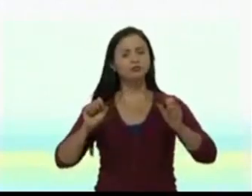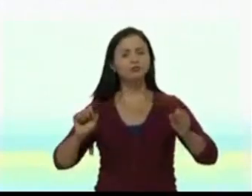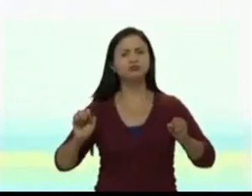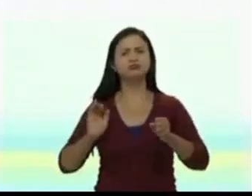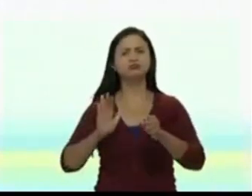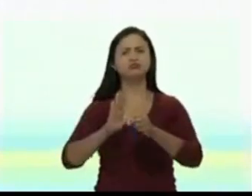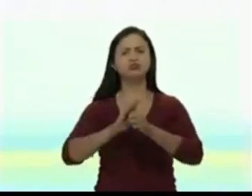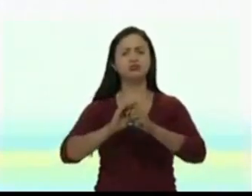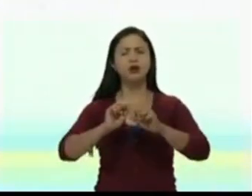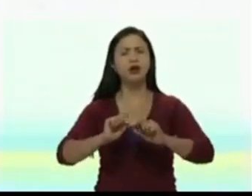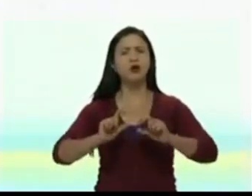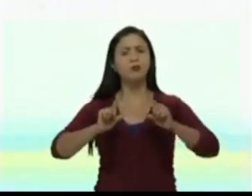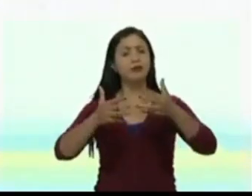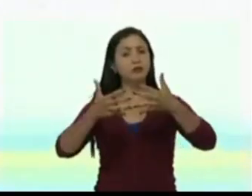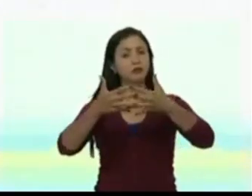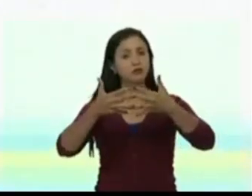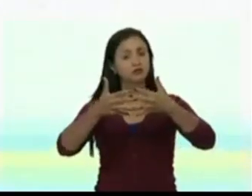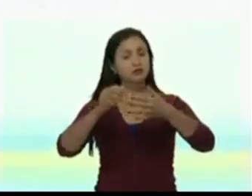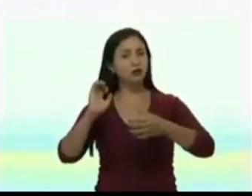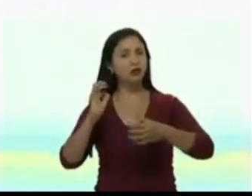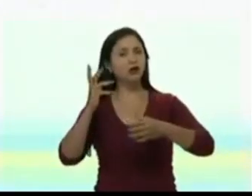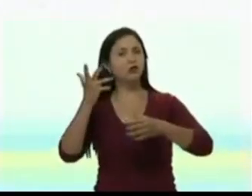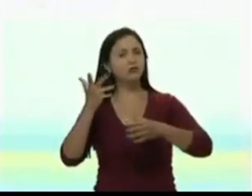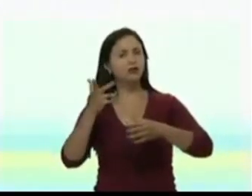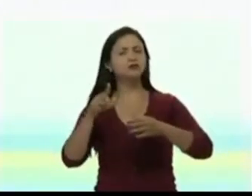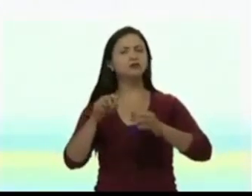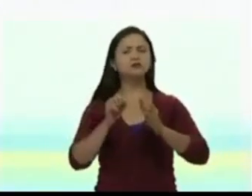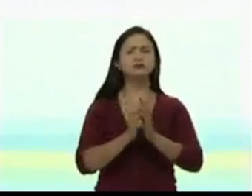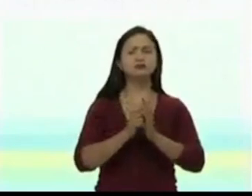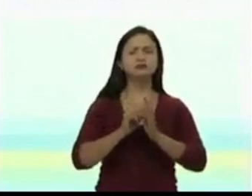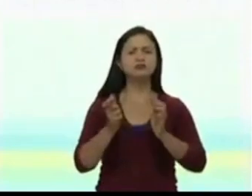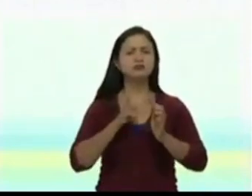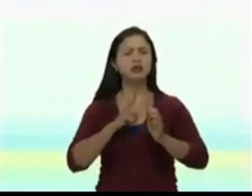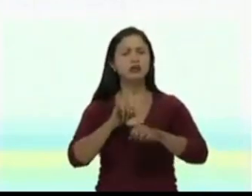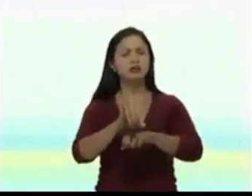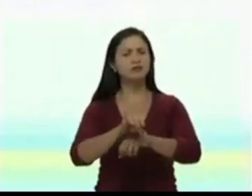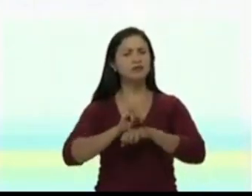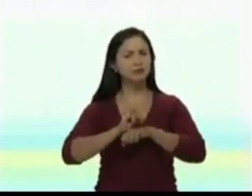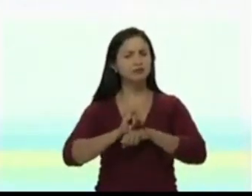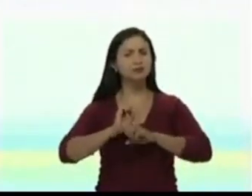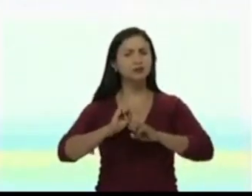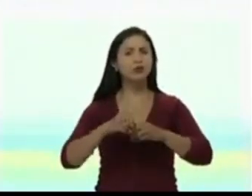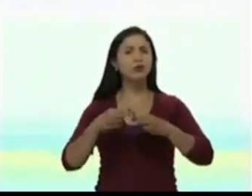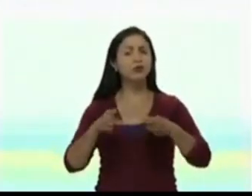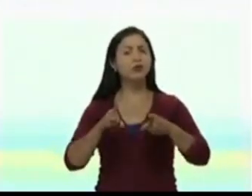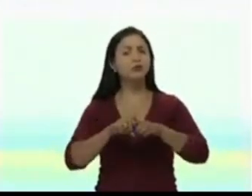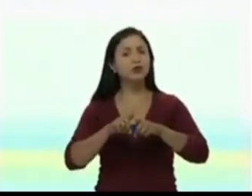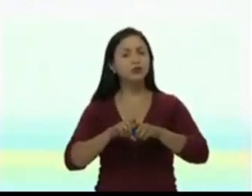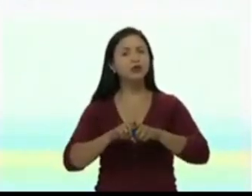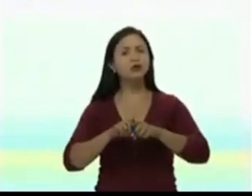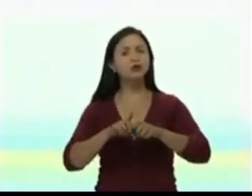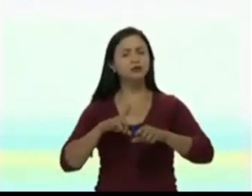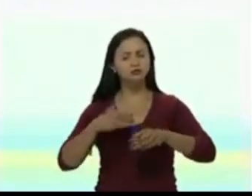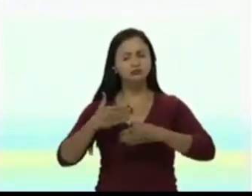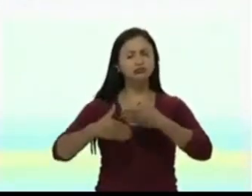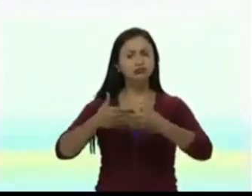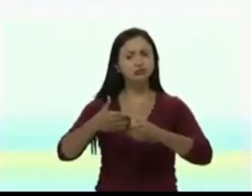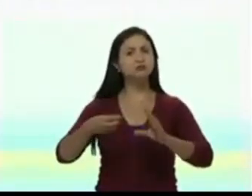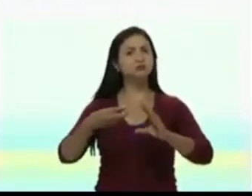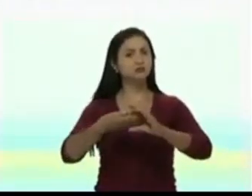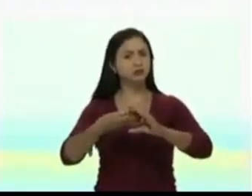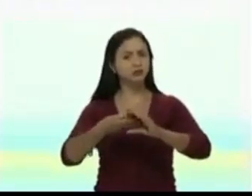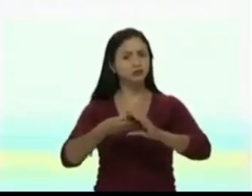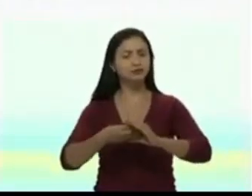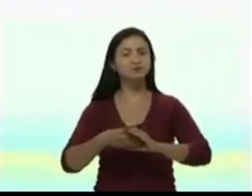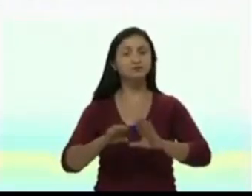aumento do tecido e pode ocorrer por reação inflamatória, aumento de fluidos ou pela proliferação descontrolada de células.